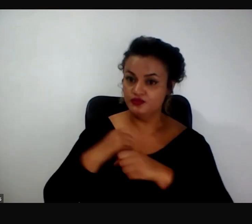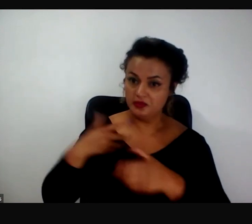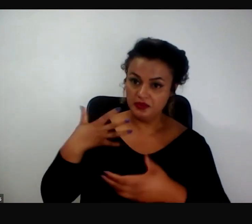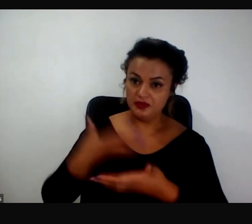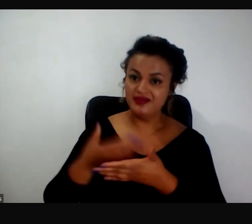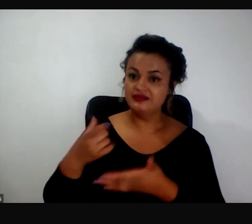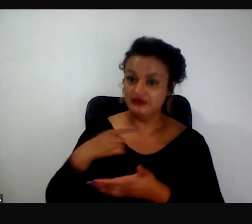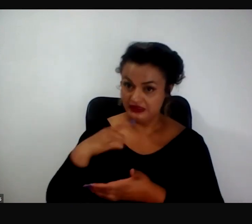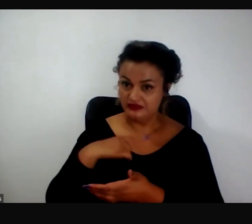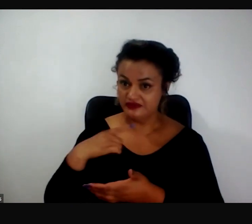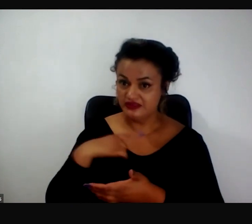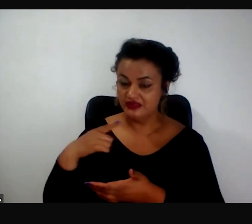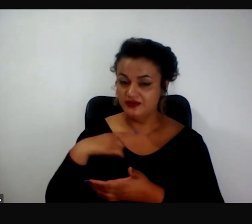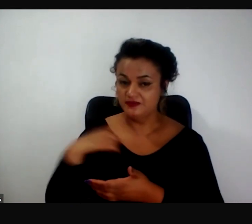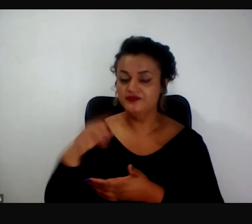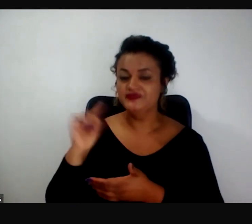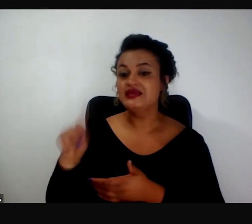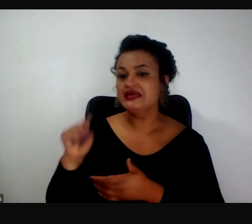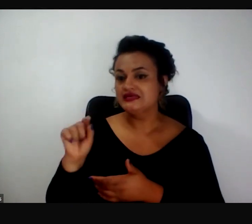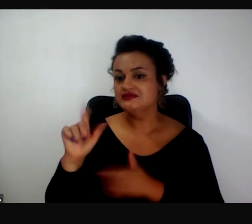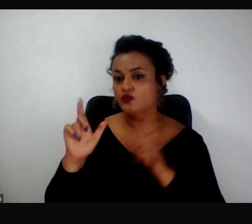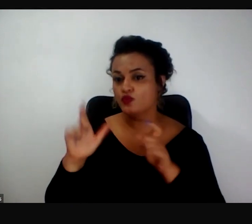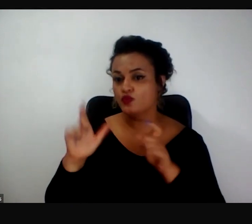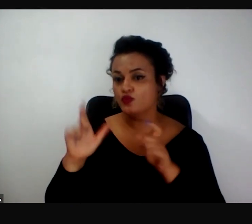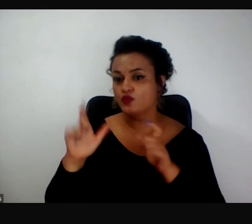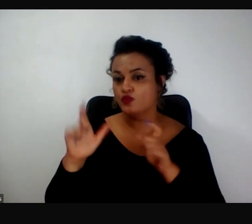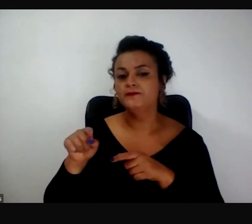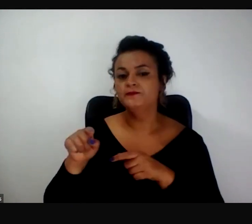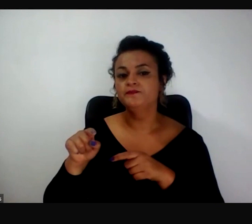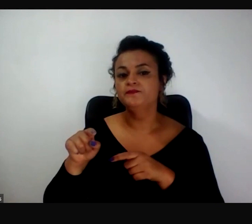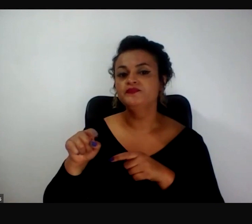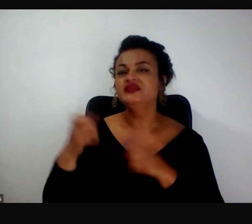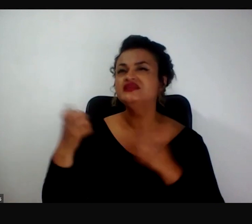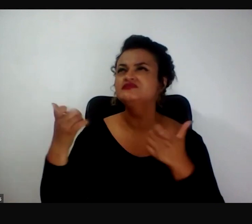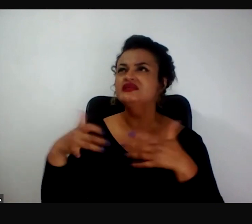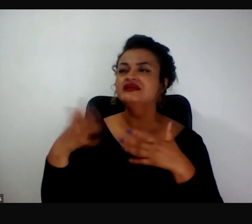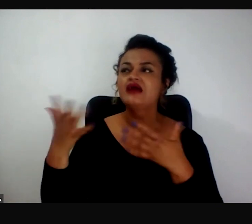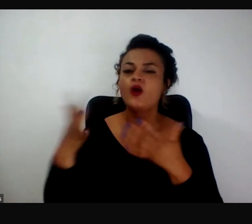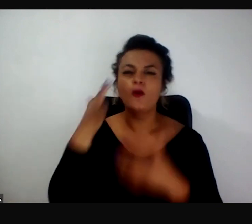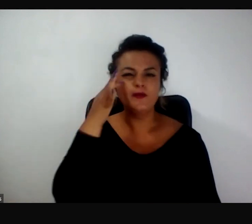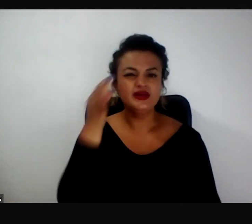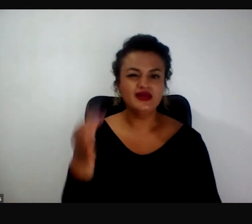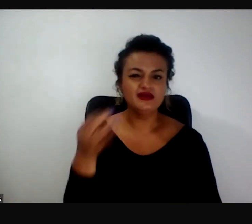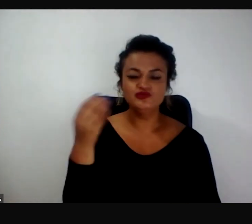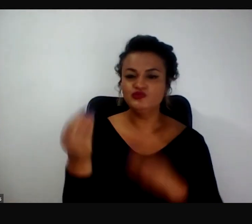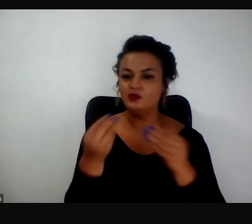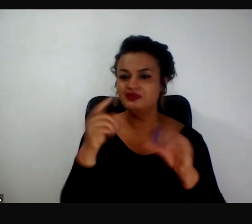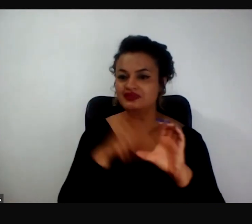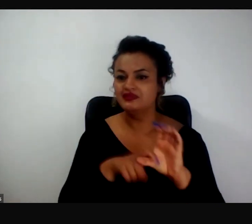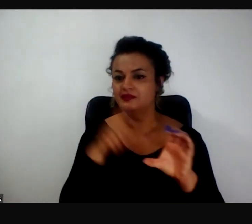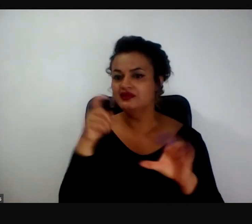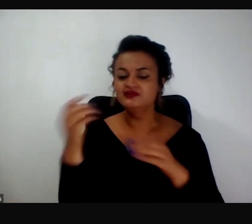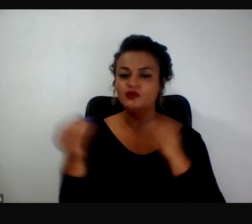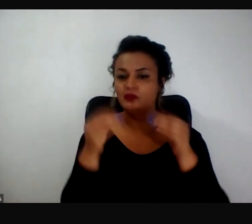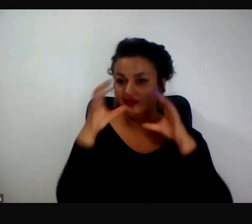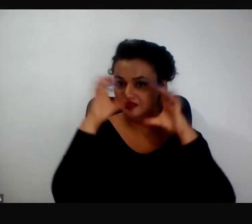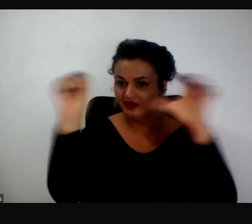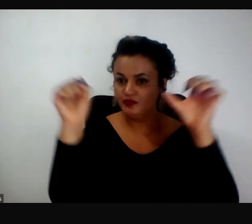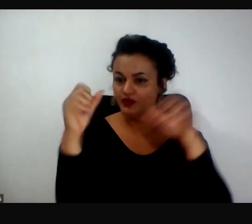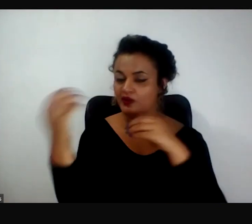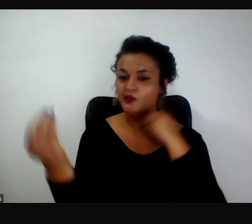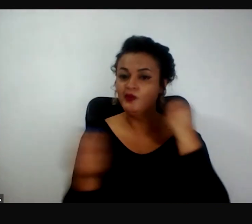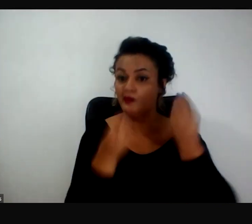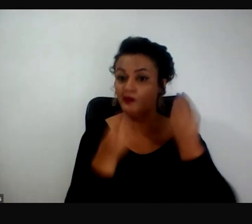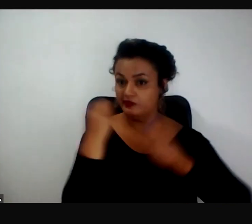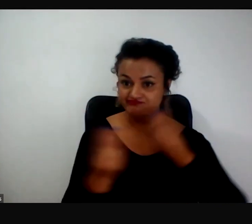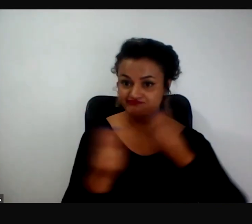passa depressa, também sobre como compreender a independência dos tribunais, a garantia de independência